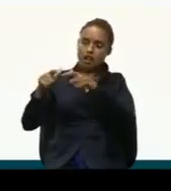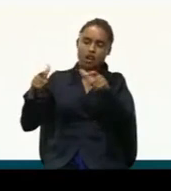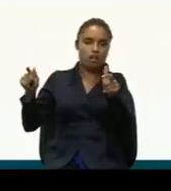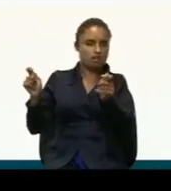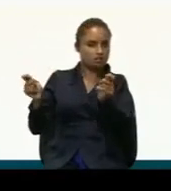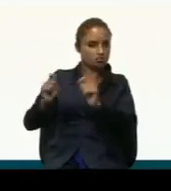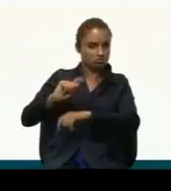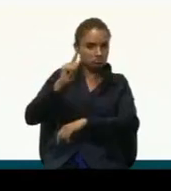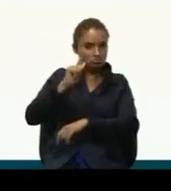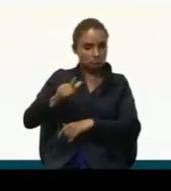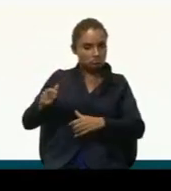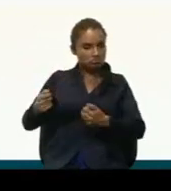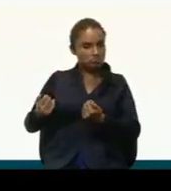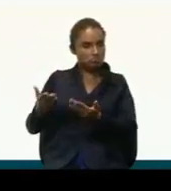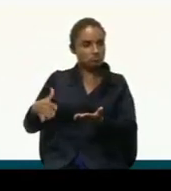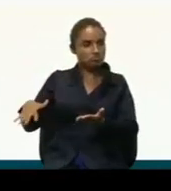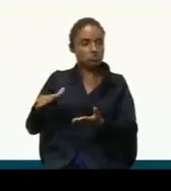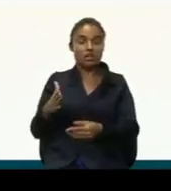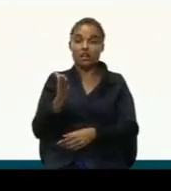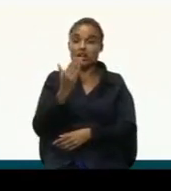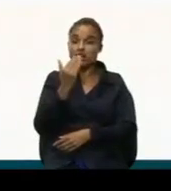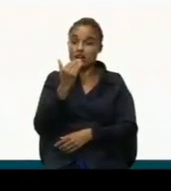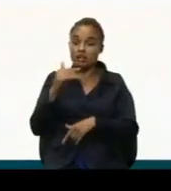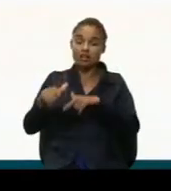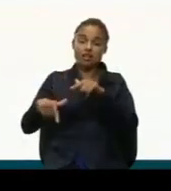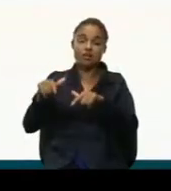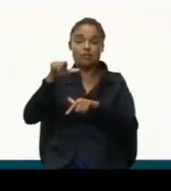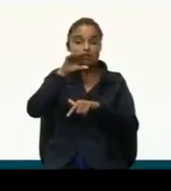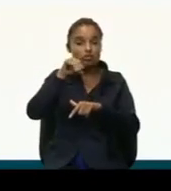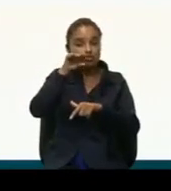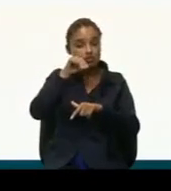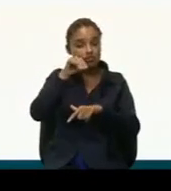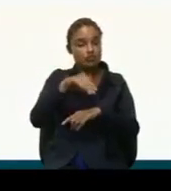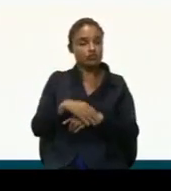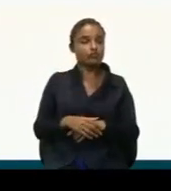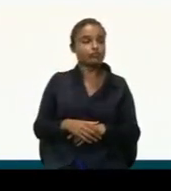viável fornecer a alimentação para os trabalhadores,